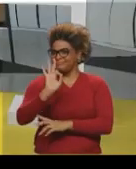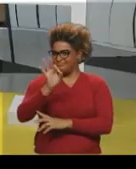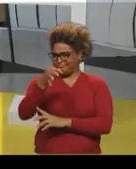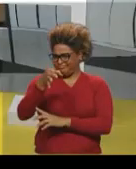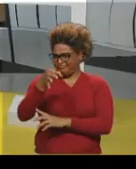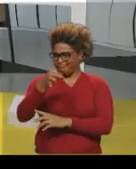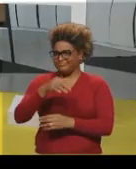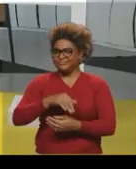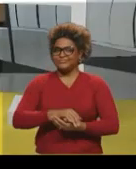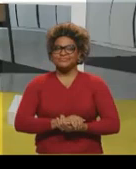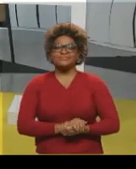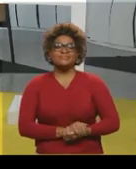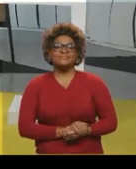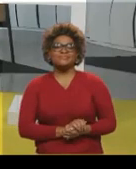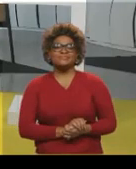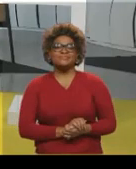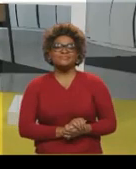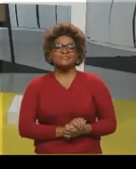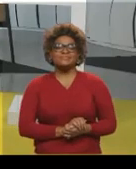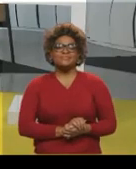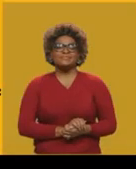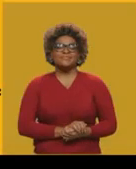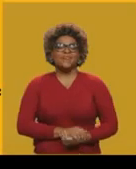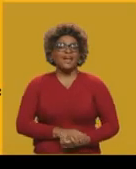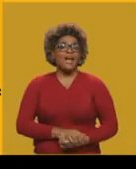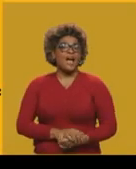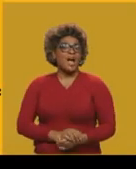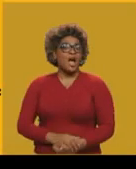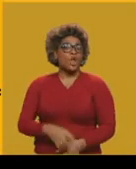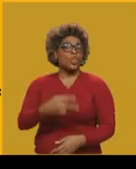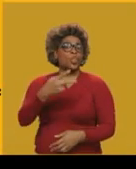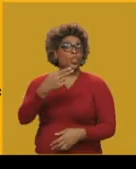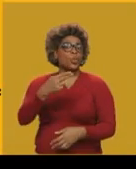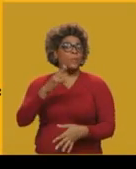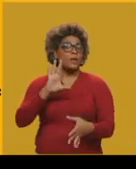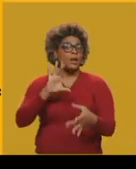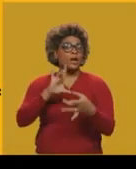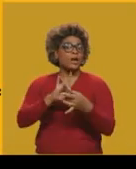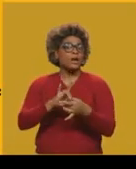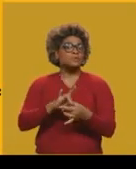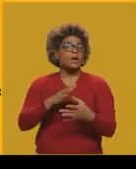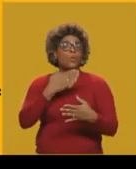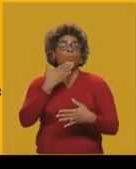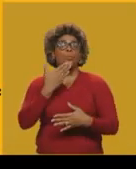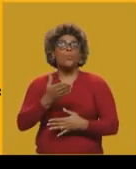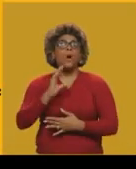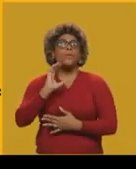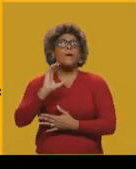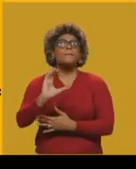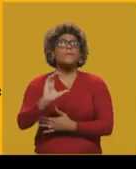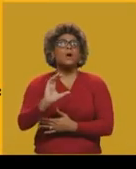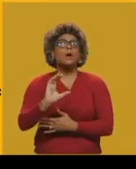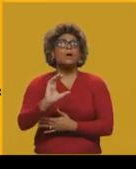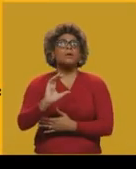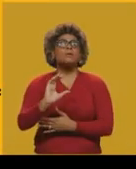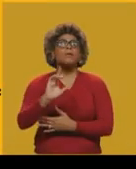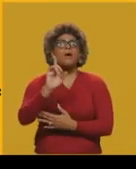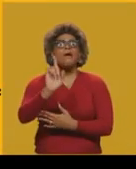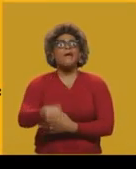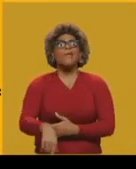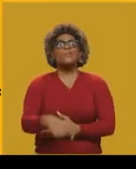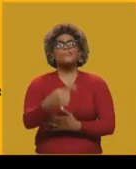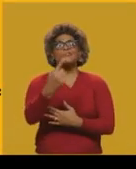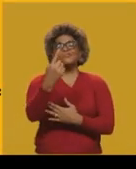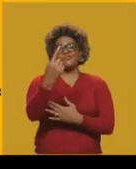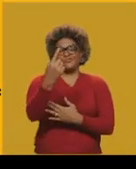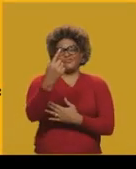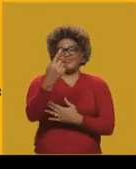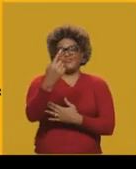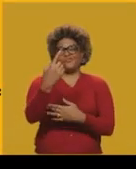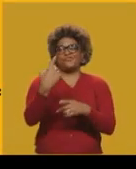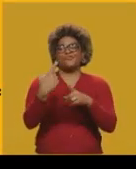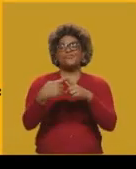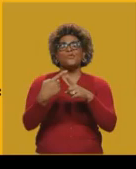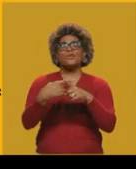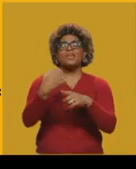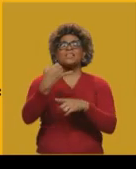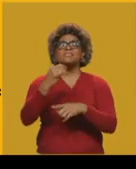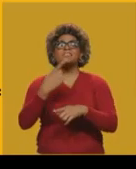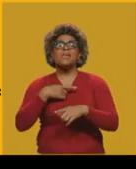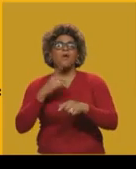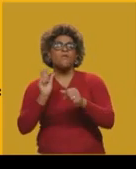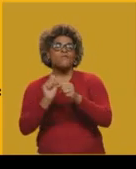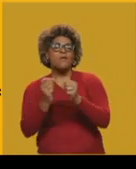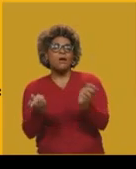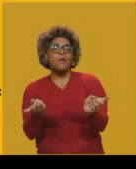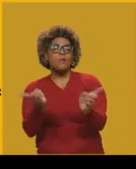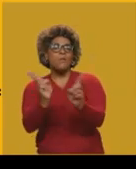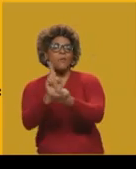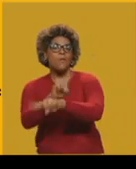Ótimo. Dupla ligação dele está em qual carbono? No carbono 1. Por quê? Se eu fizer o inverso, ele estaria